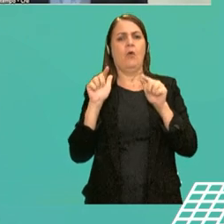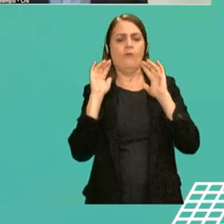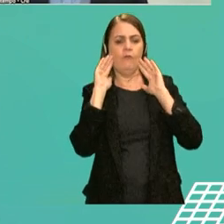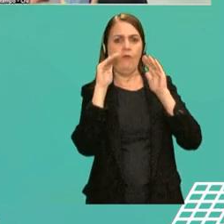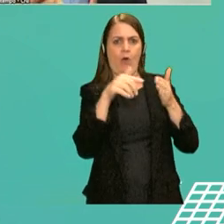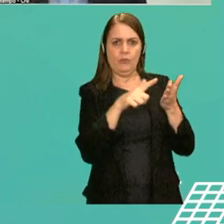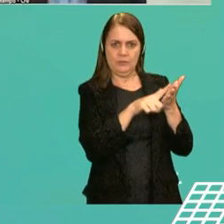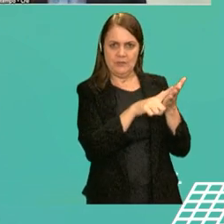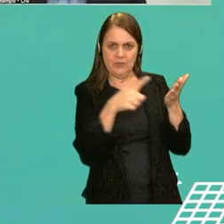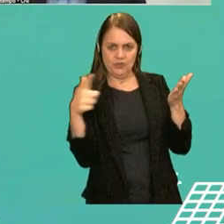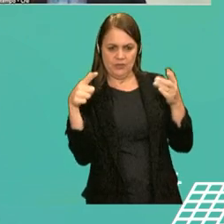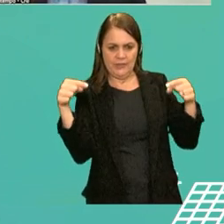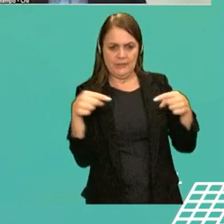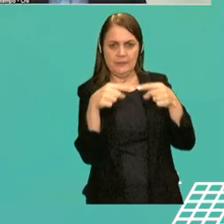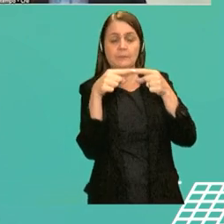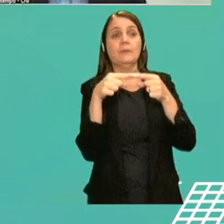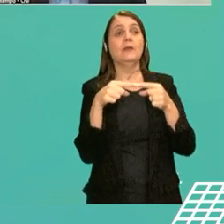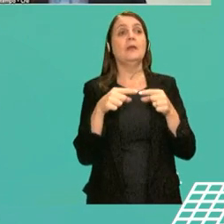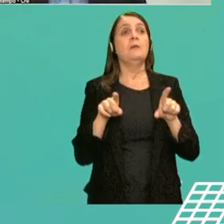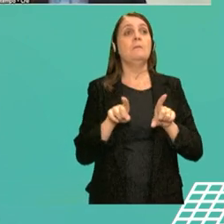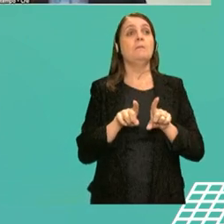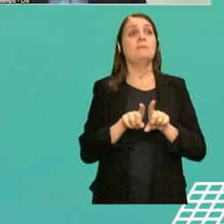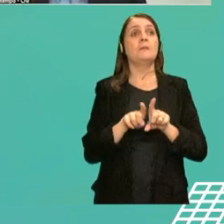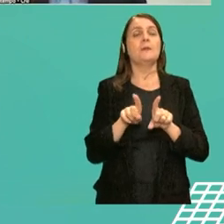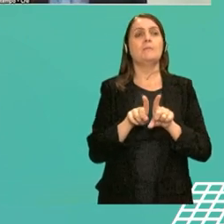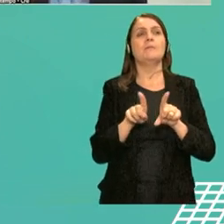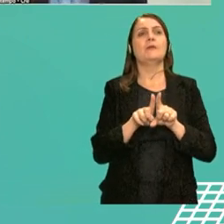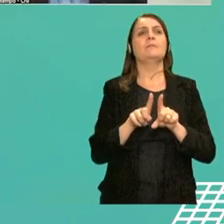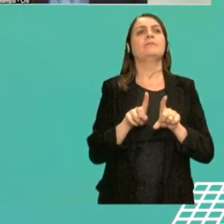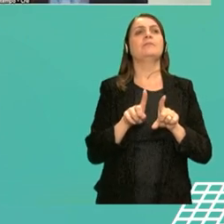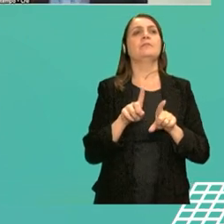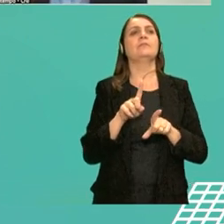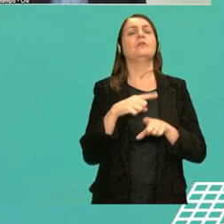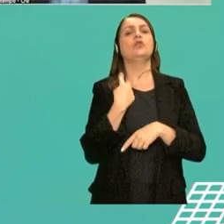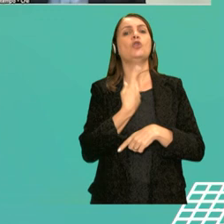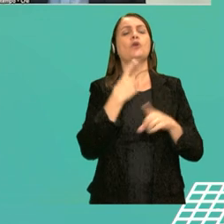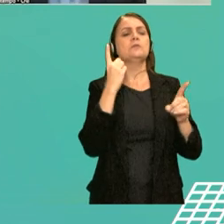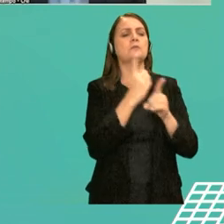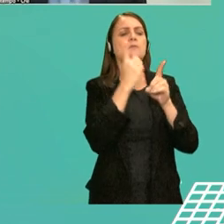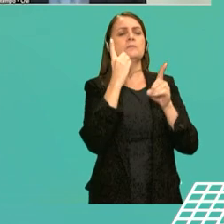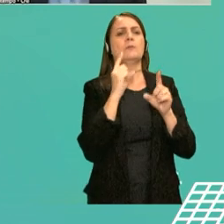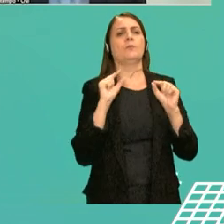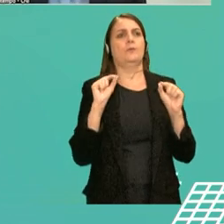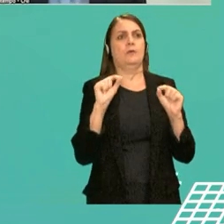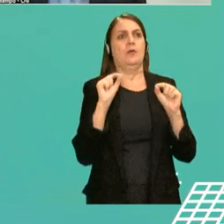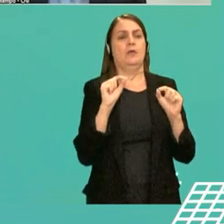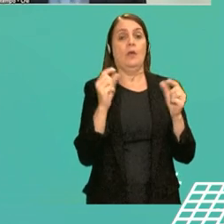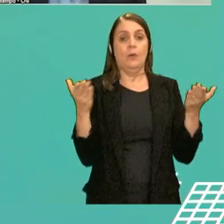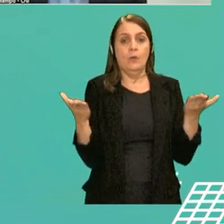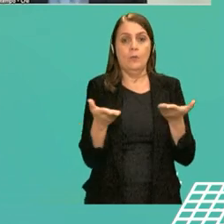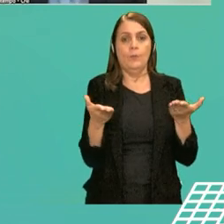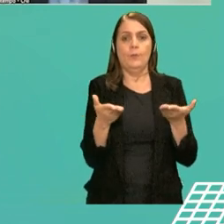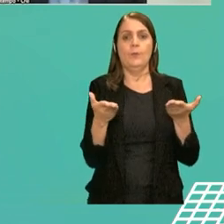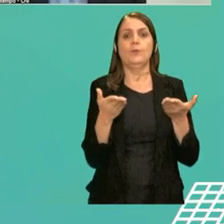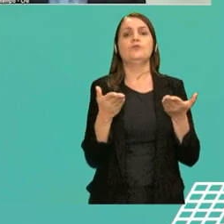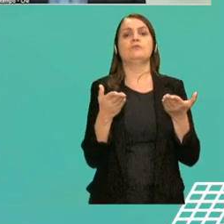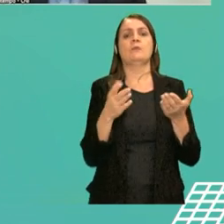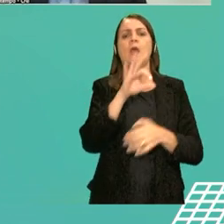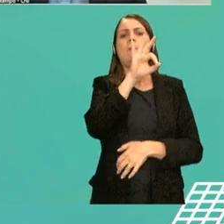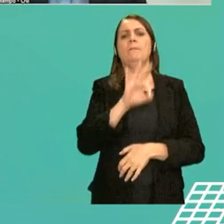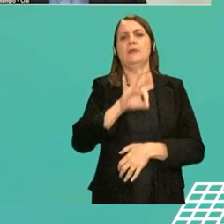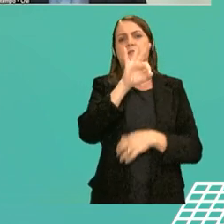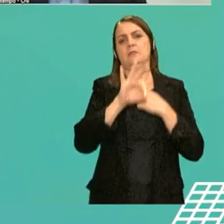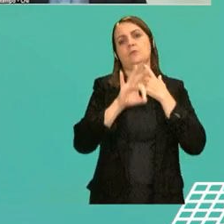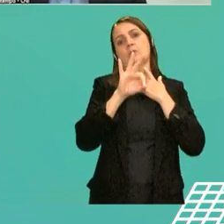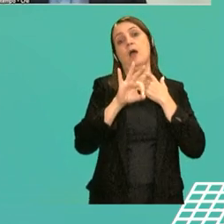eficiência energética para as indústrias, ou seja, a gente identificou que hoje o percentual destinado